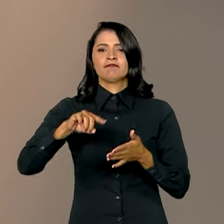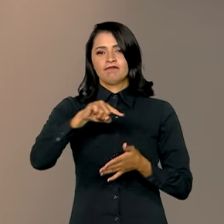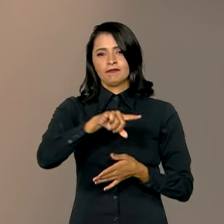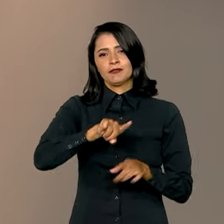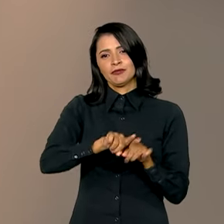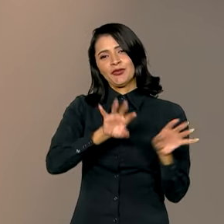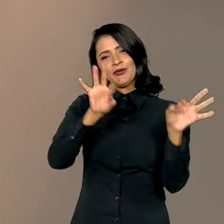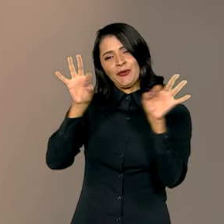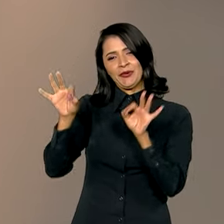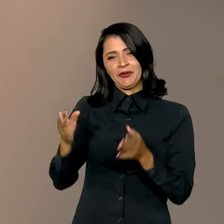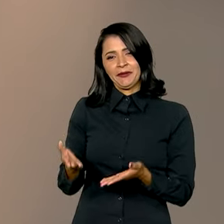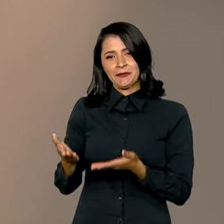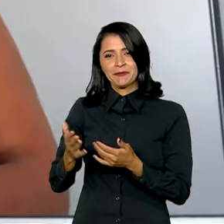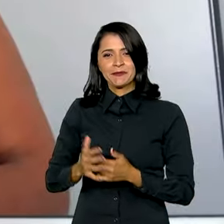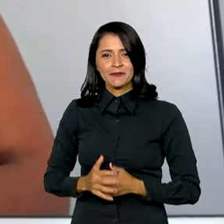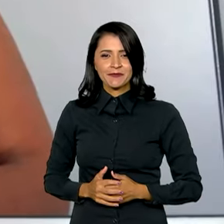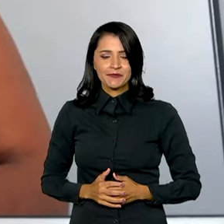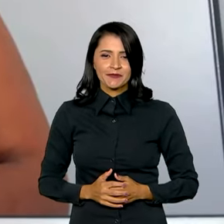Acompanhe tudo isso na reportagem.